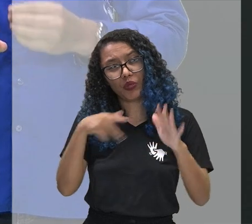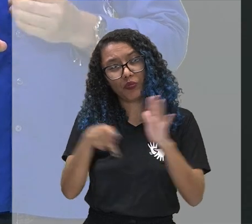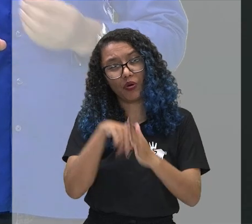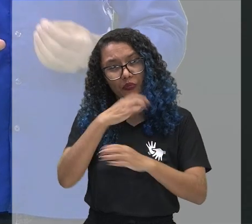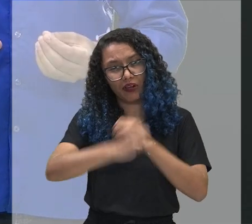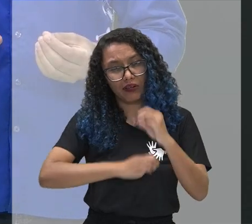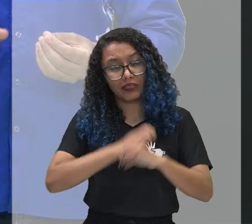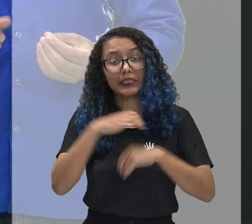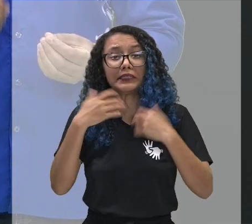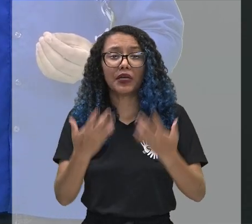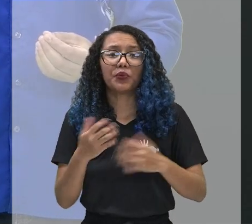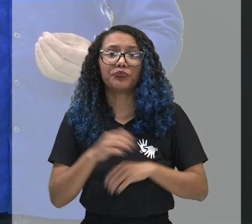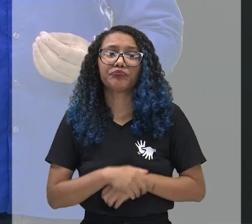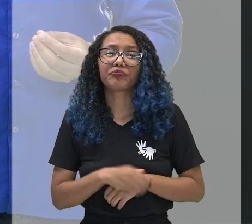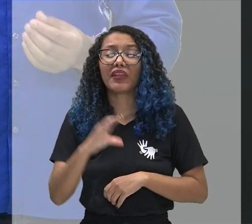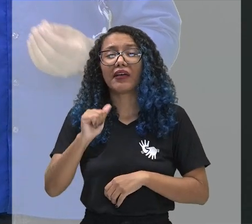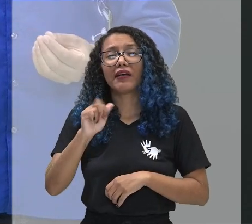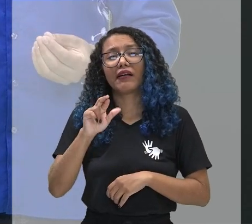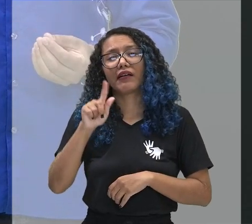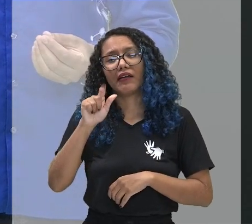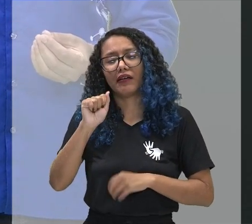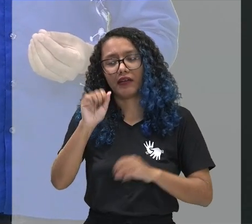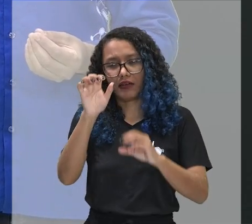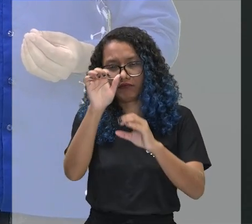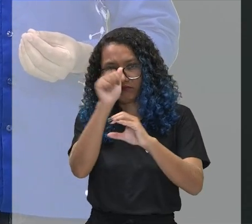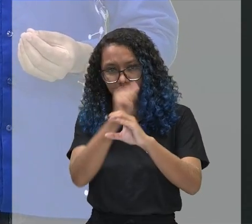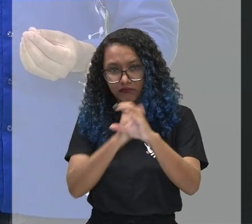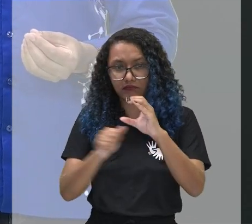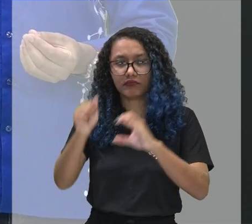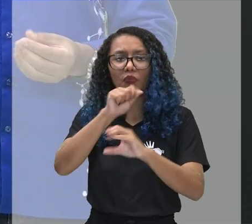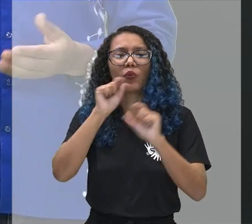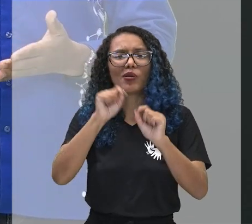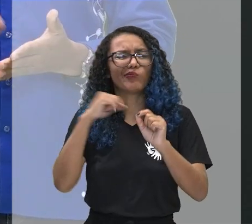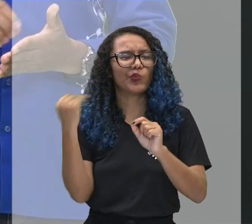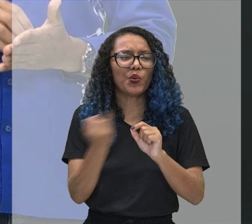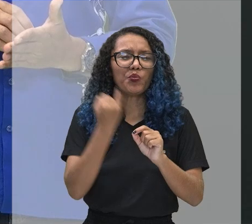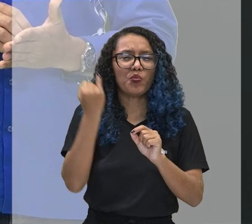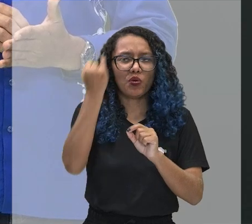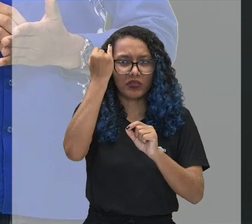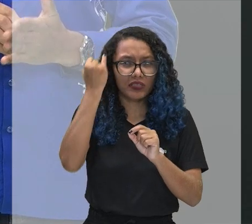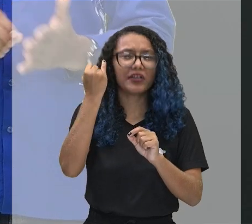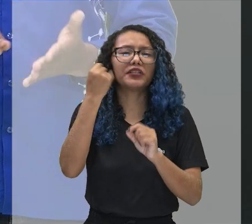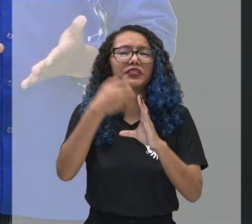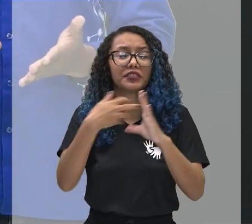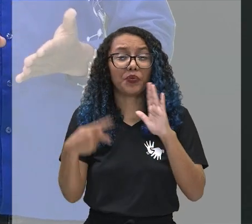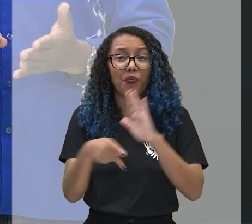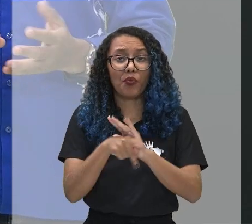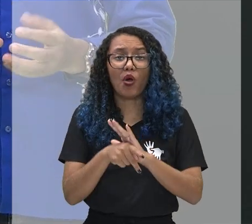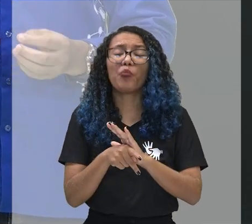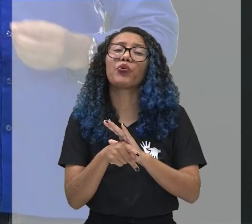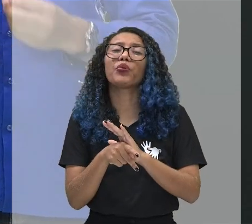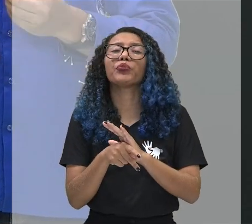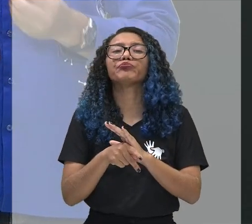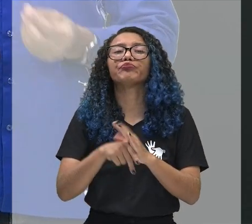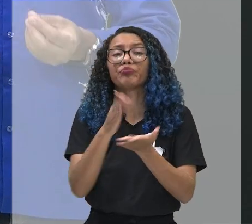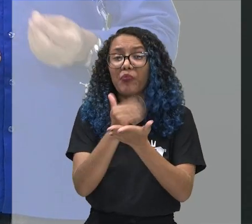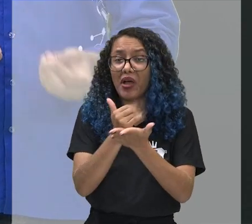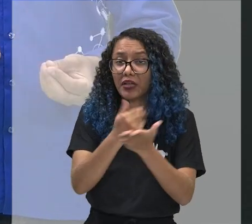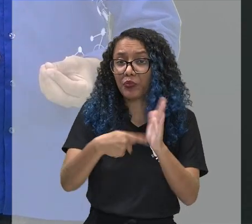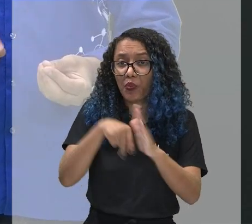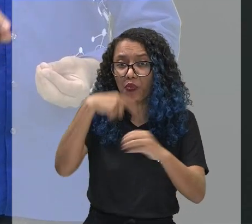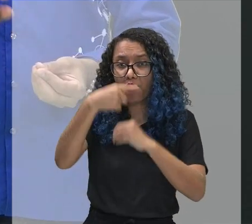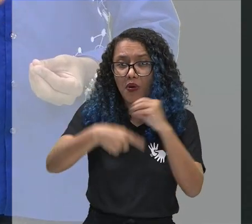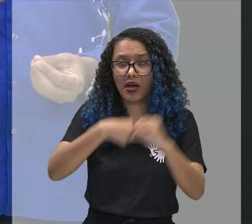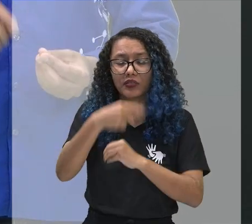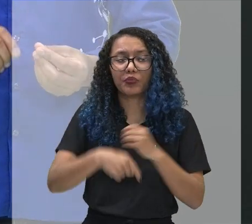é uma propriedade fundamental das partículas subatômicas, como prótons e elétrons. Os elétrons têm